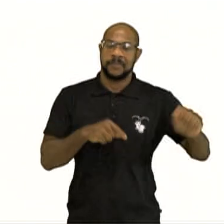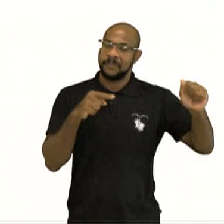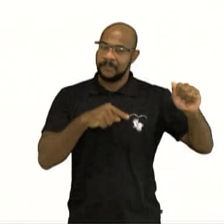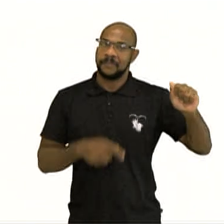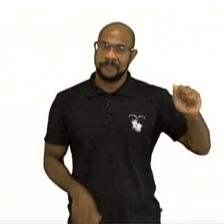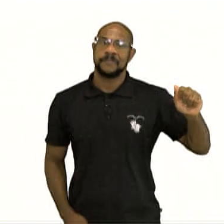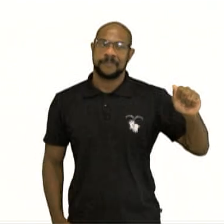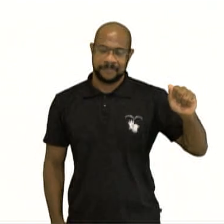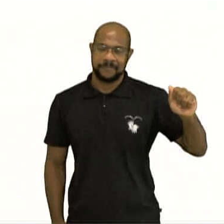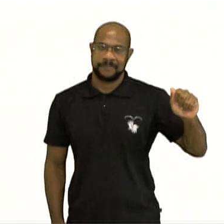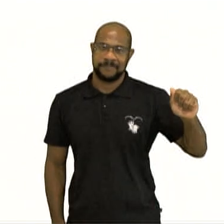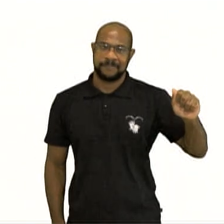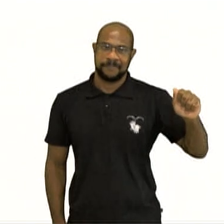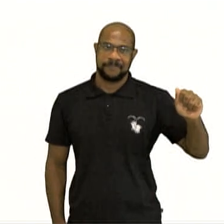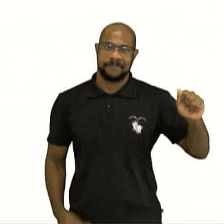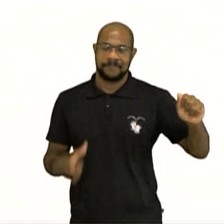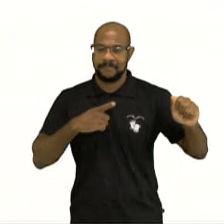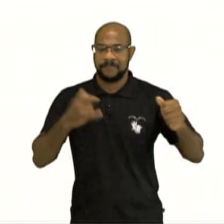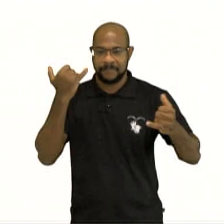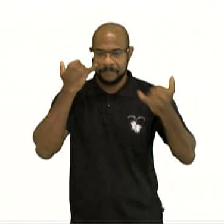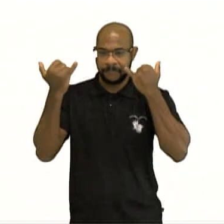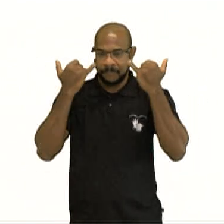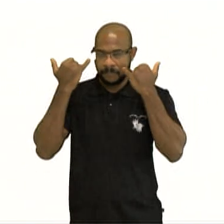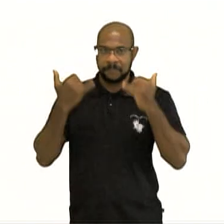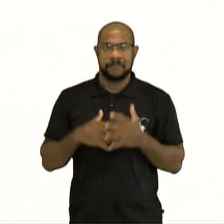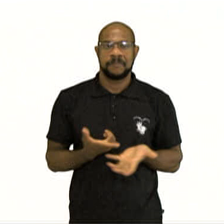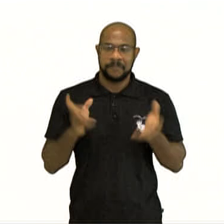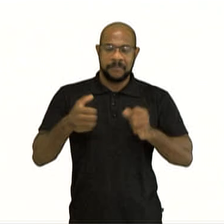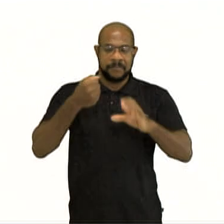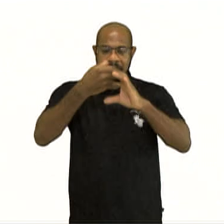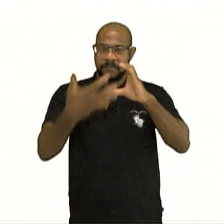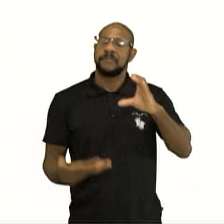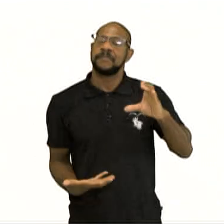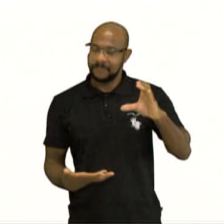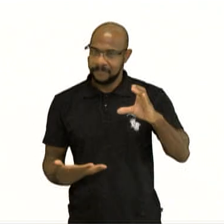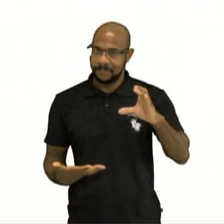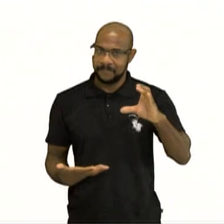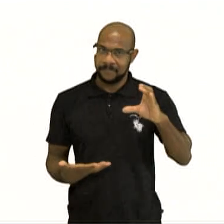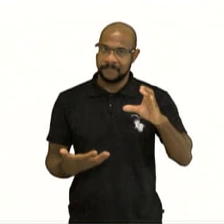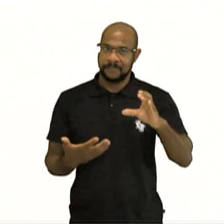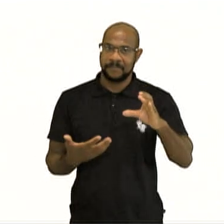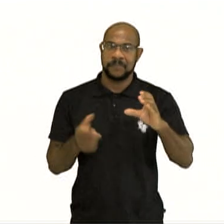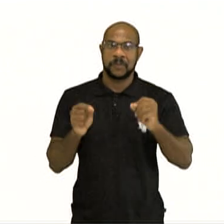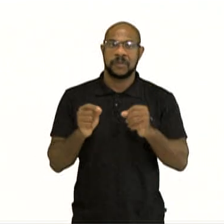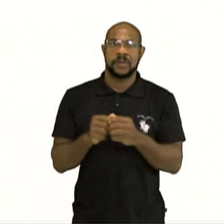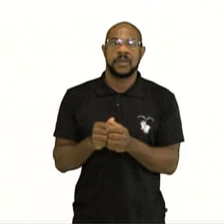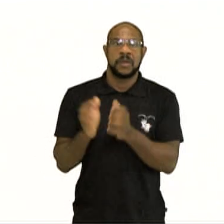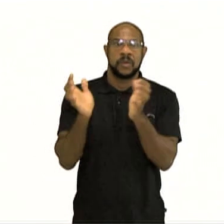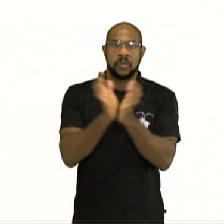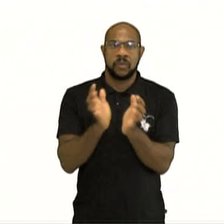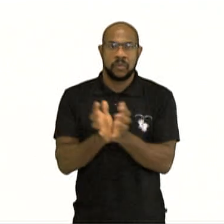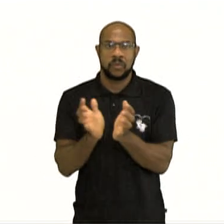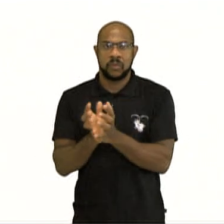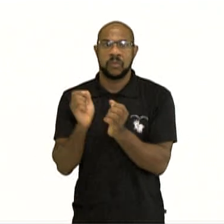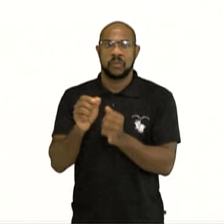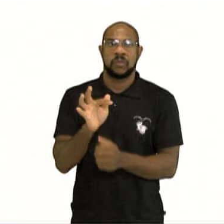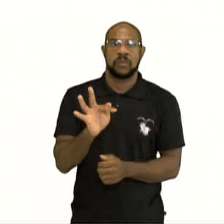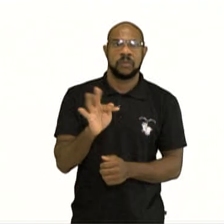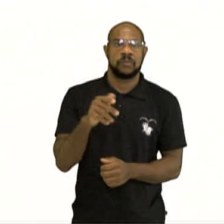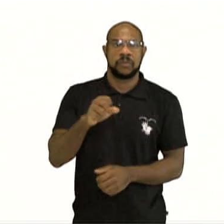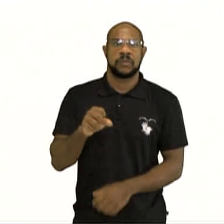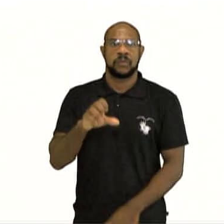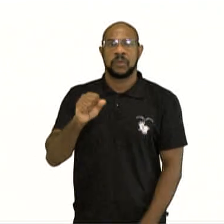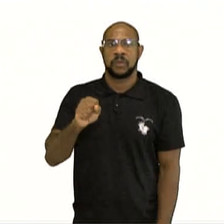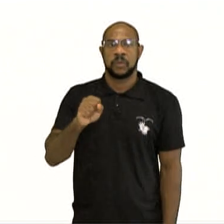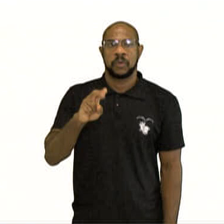da função é o próprio conjunto B. Característica da função sobrejetora: o conjunto imagem é igual ao